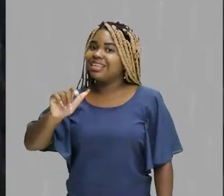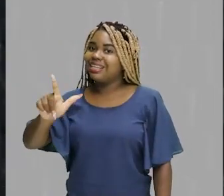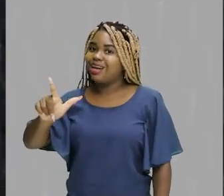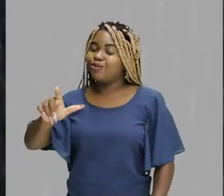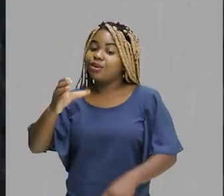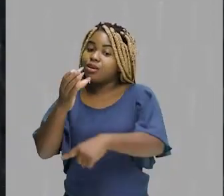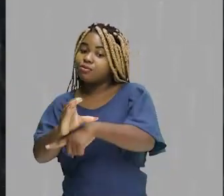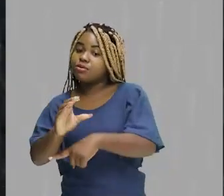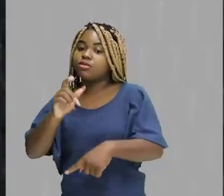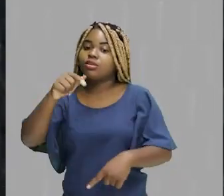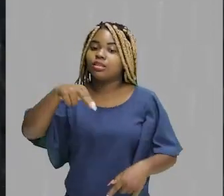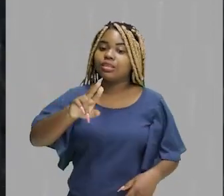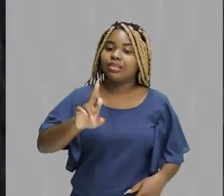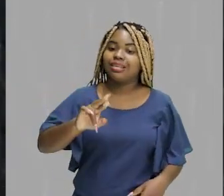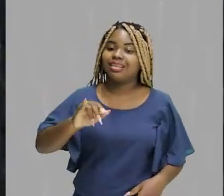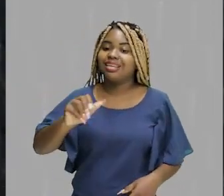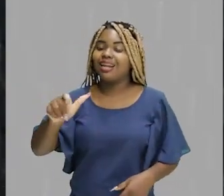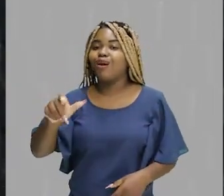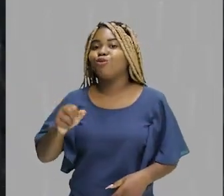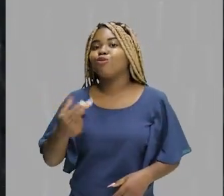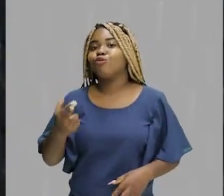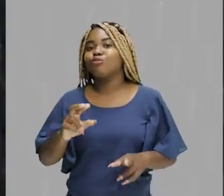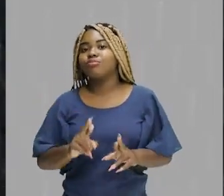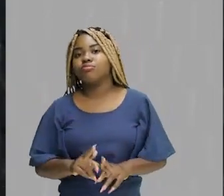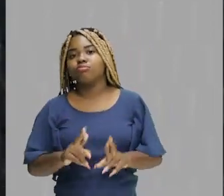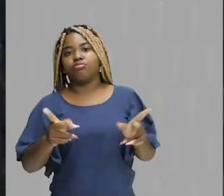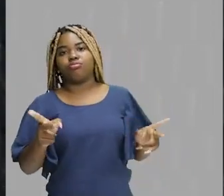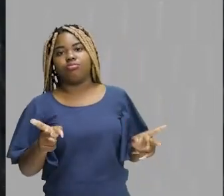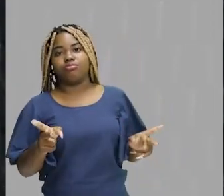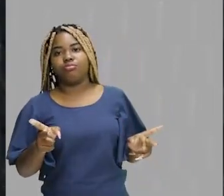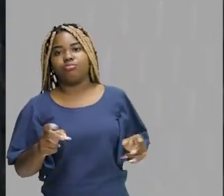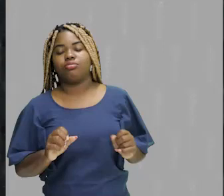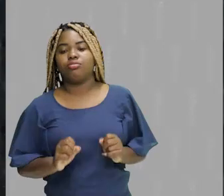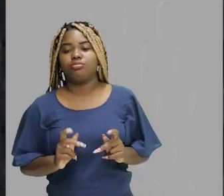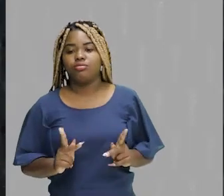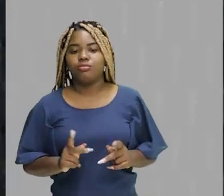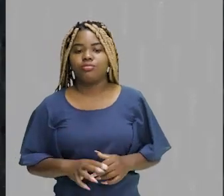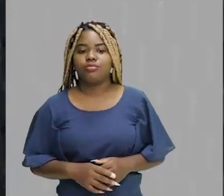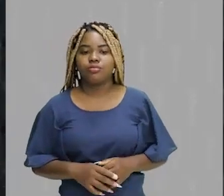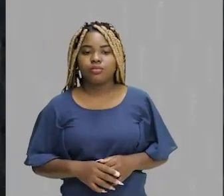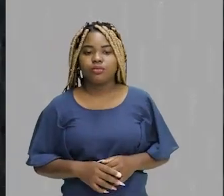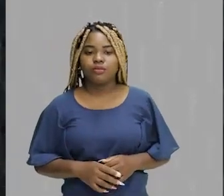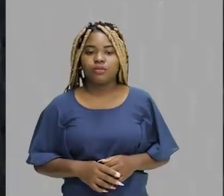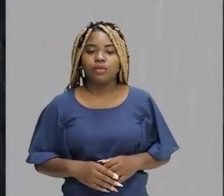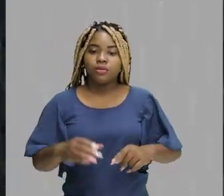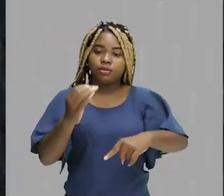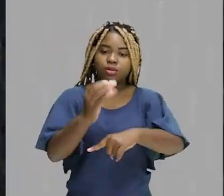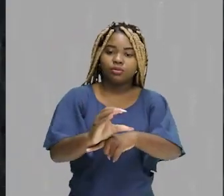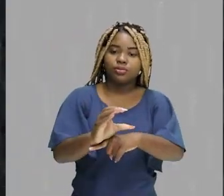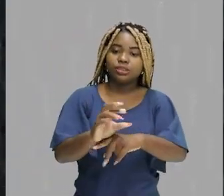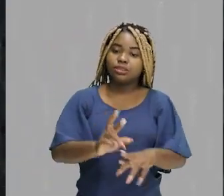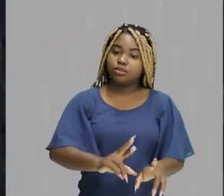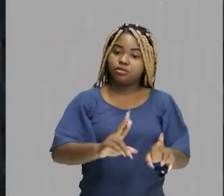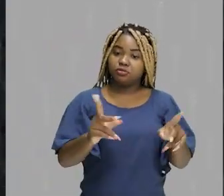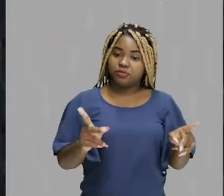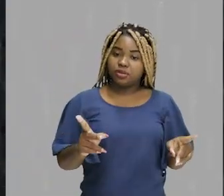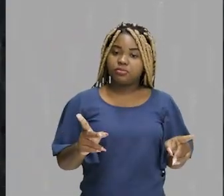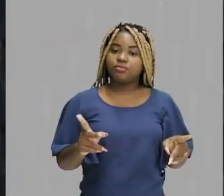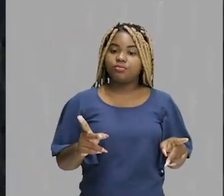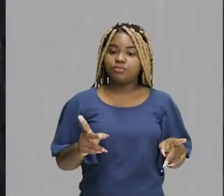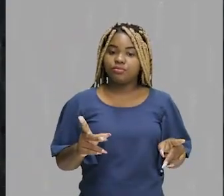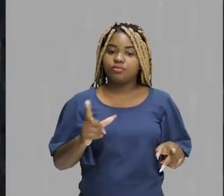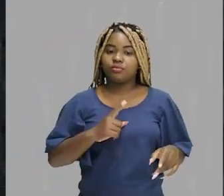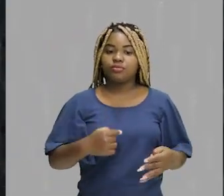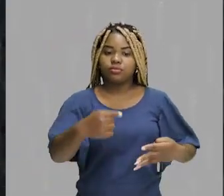ou carbono assimétrico. Para que um átomo de carbono seja assimétrico, ele deve apresentar